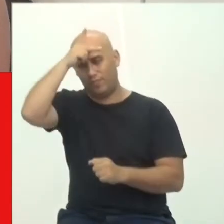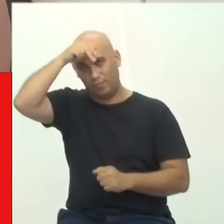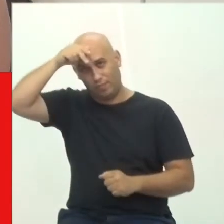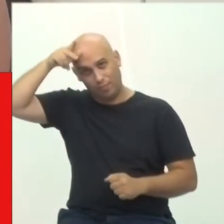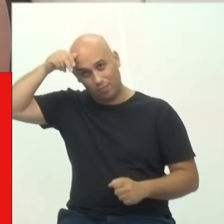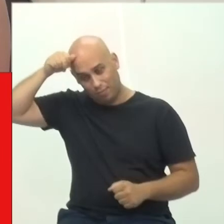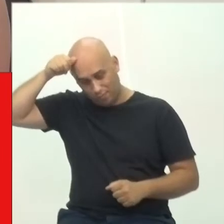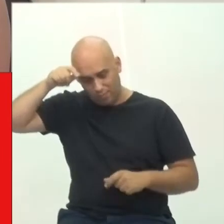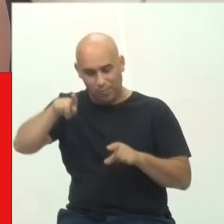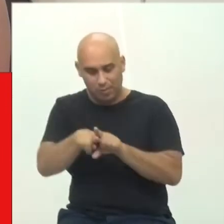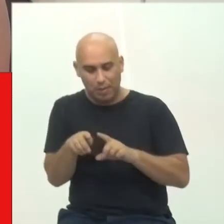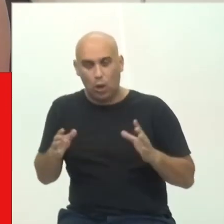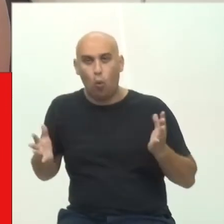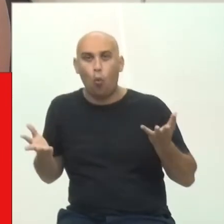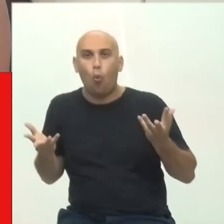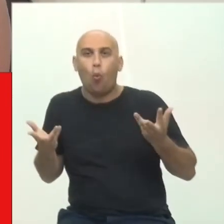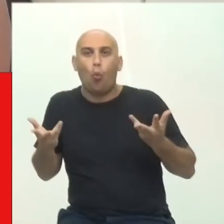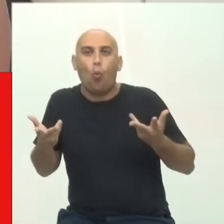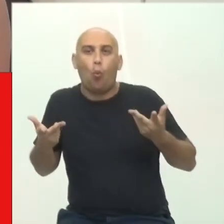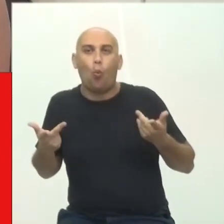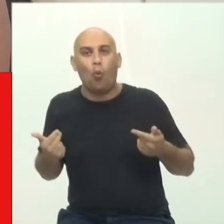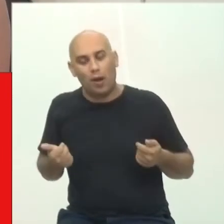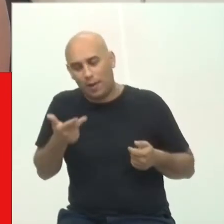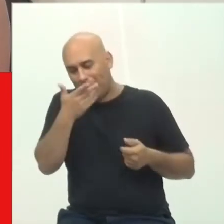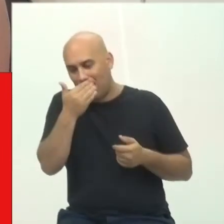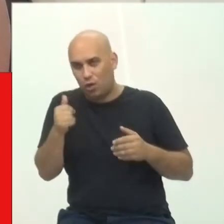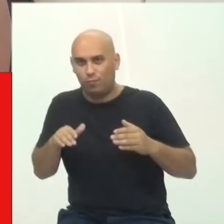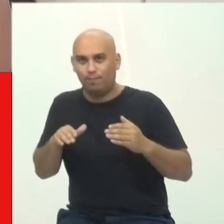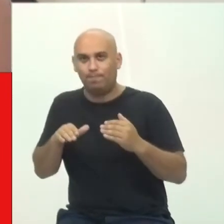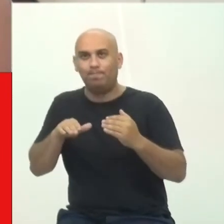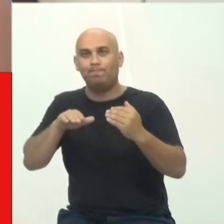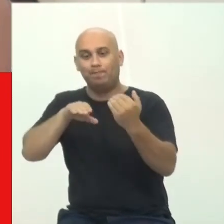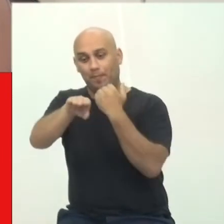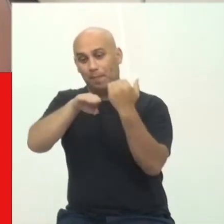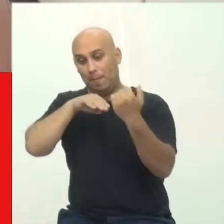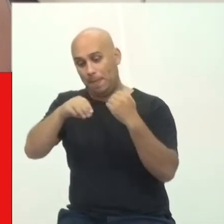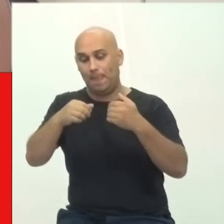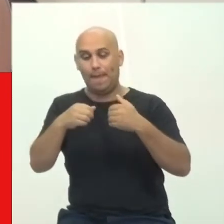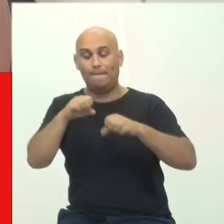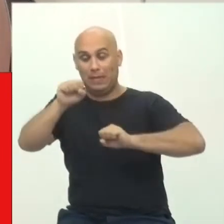para qualificar a nossa possível ciclovia aí, tão breve que seja possível.